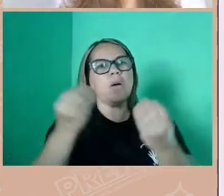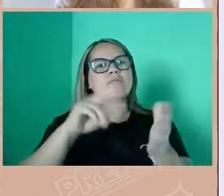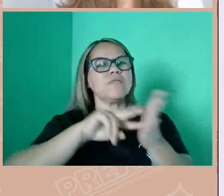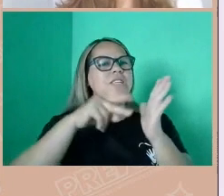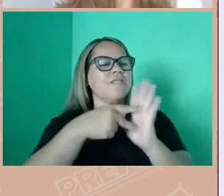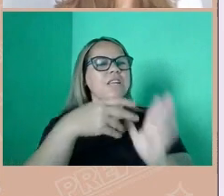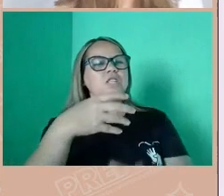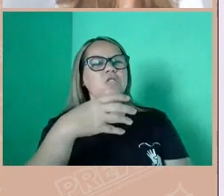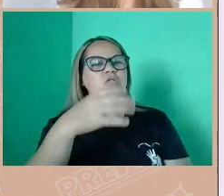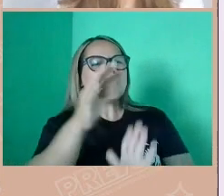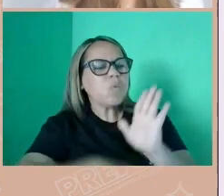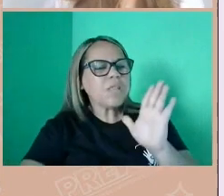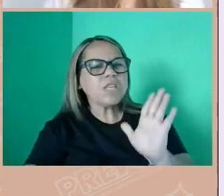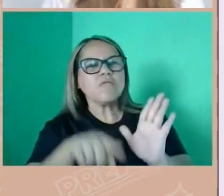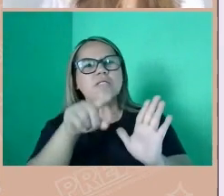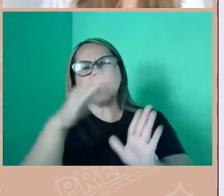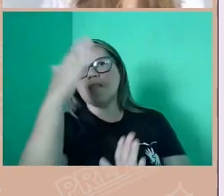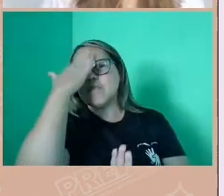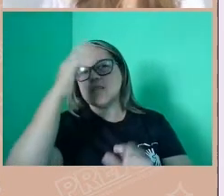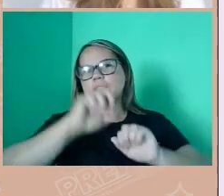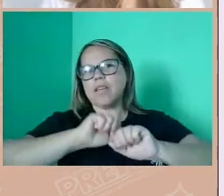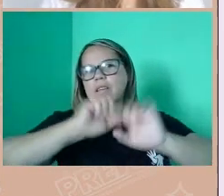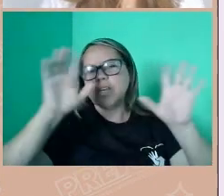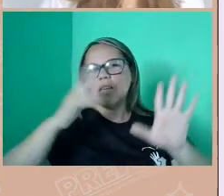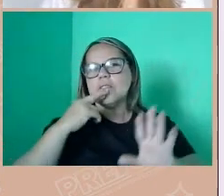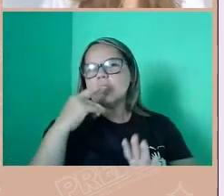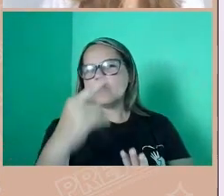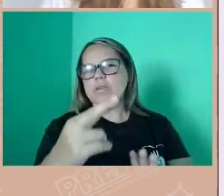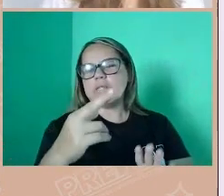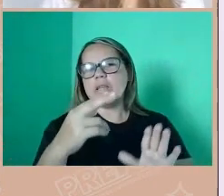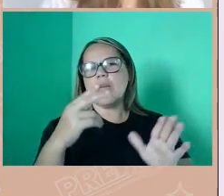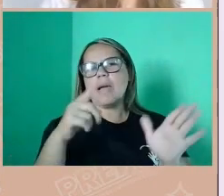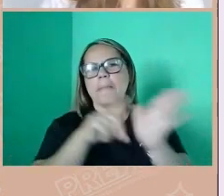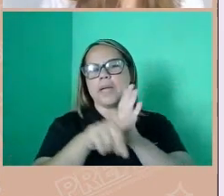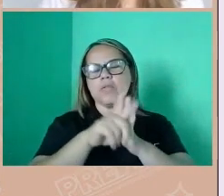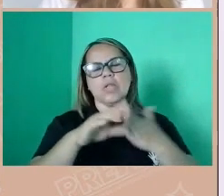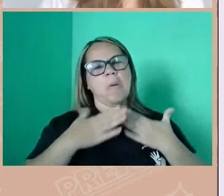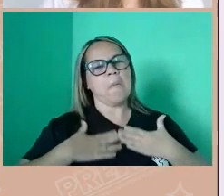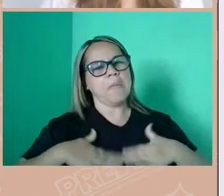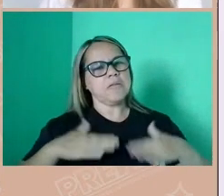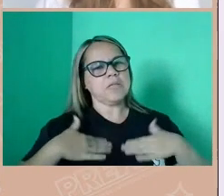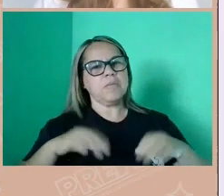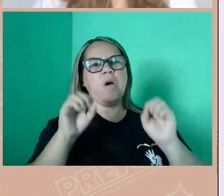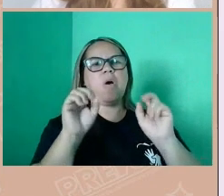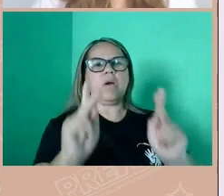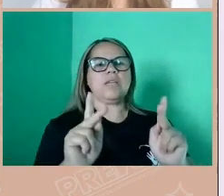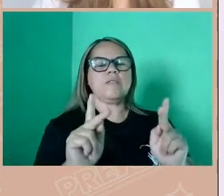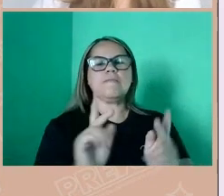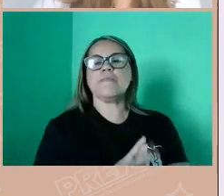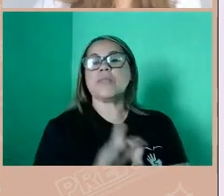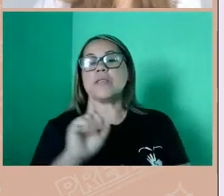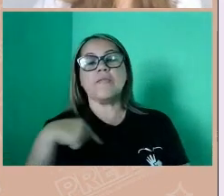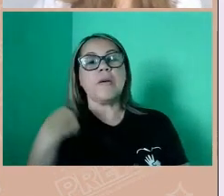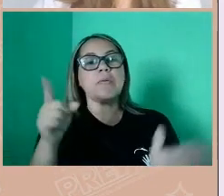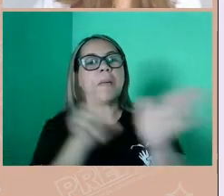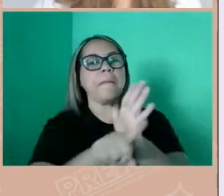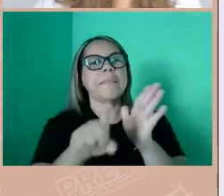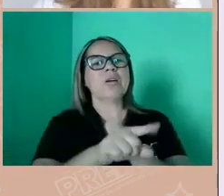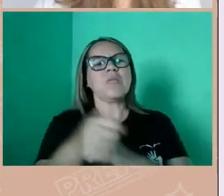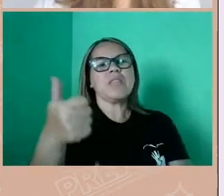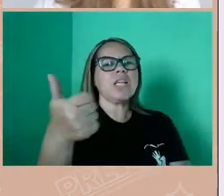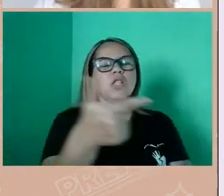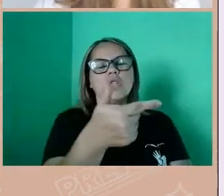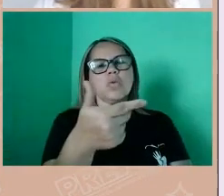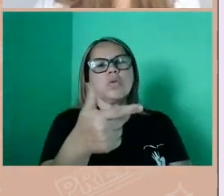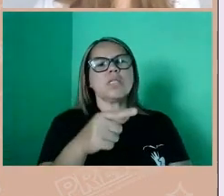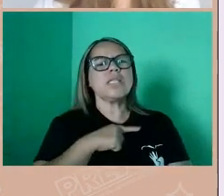daí você conseguir responder a sua questão com mais tranquilidade tá bom então vamos lá pra questão 12 a gente